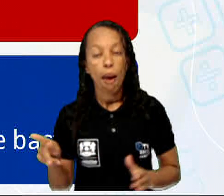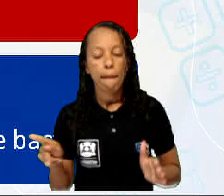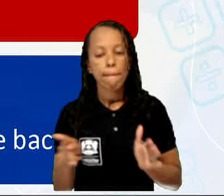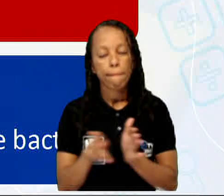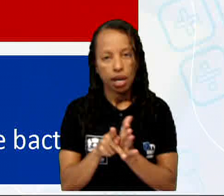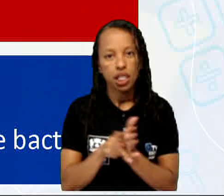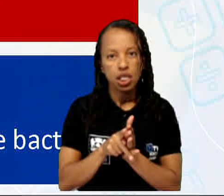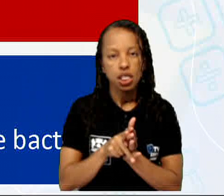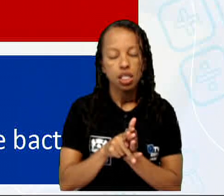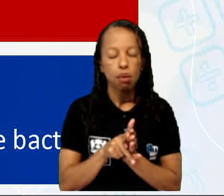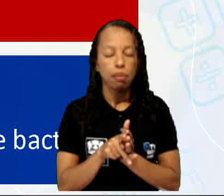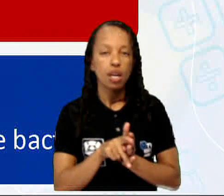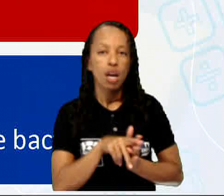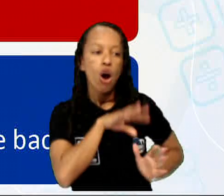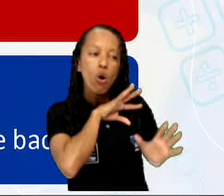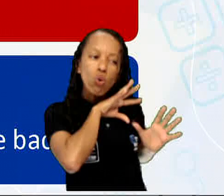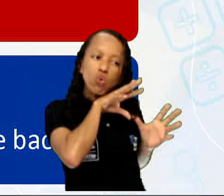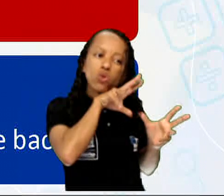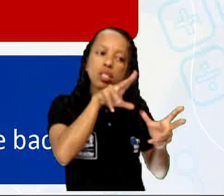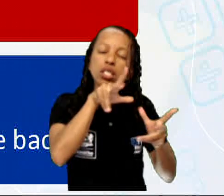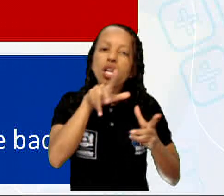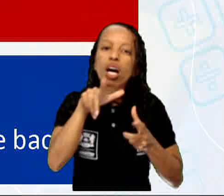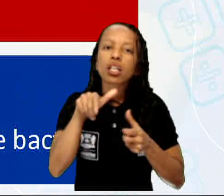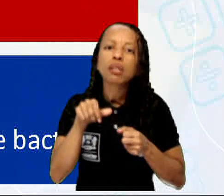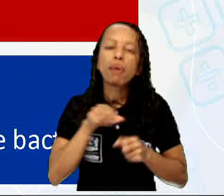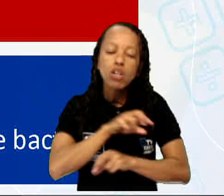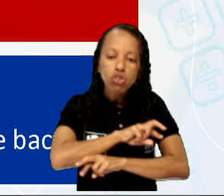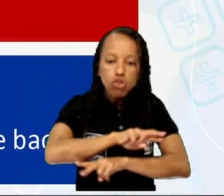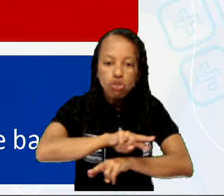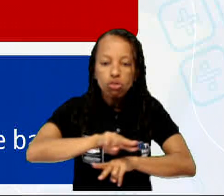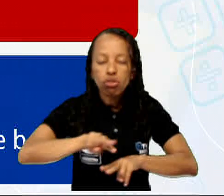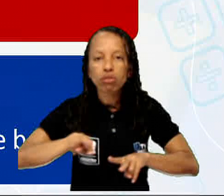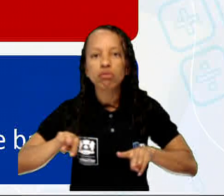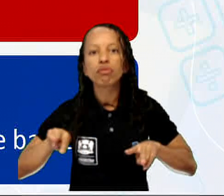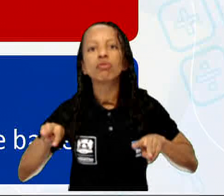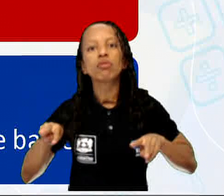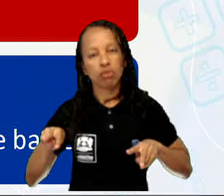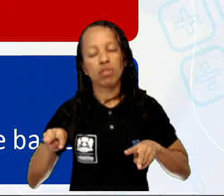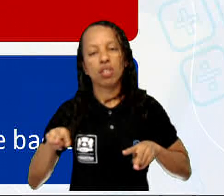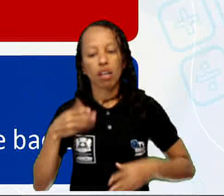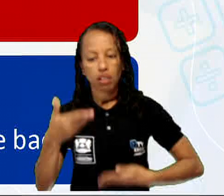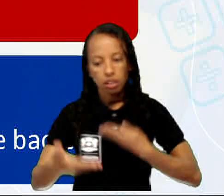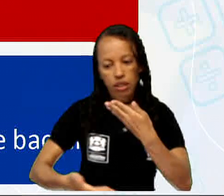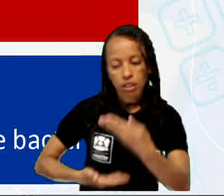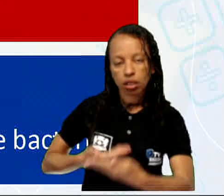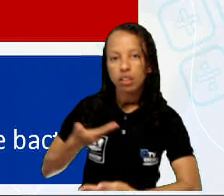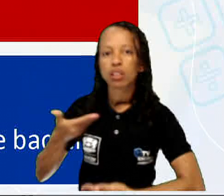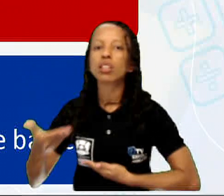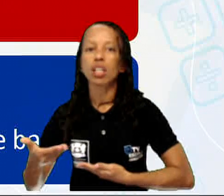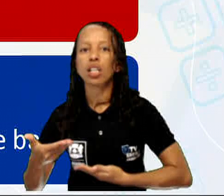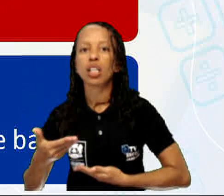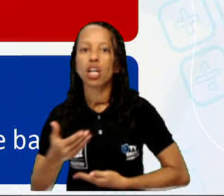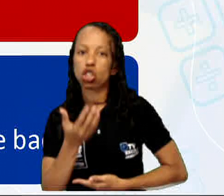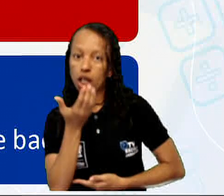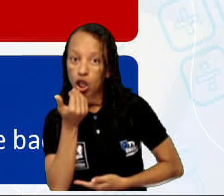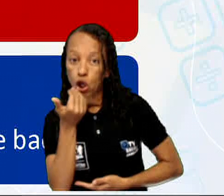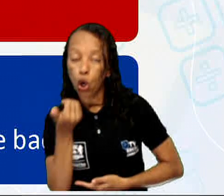se alimentam de outros animais e interagem no ecossistema. Os